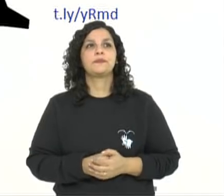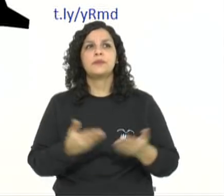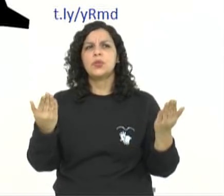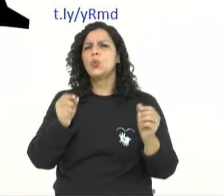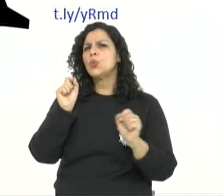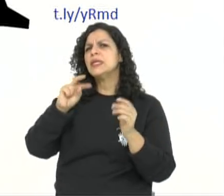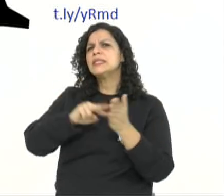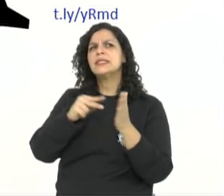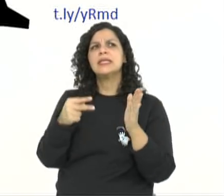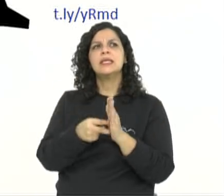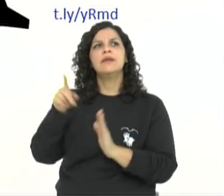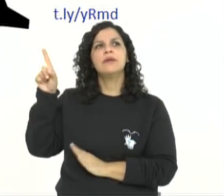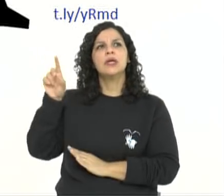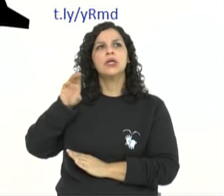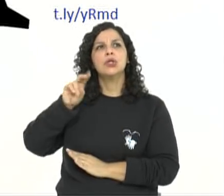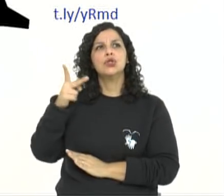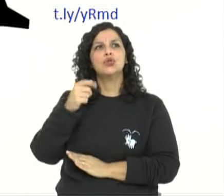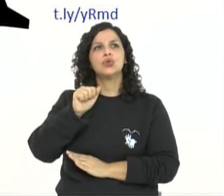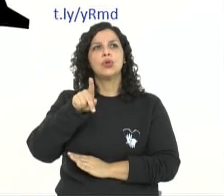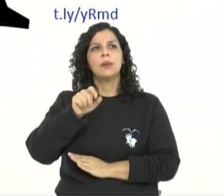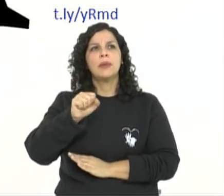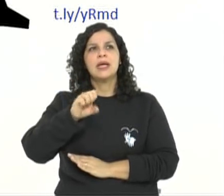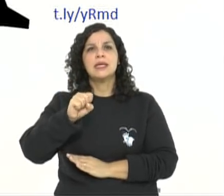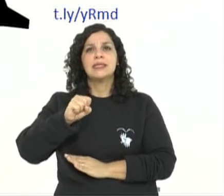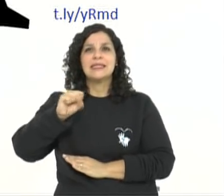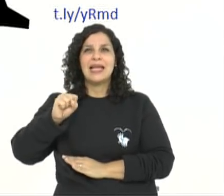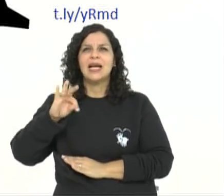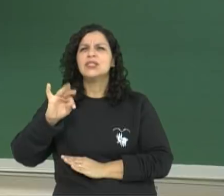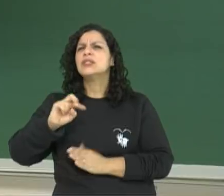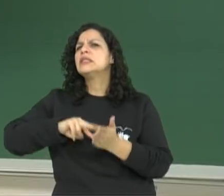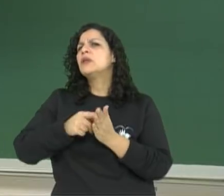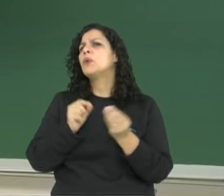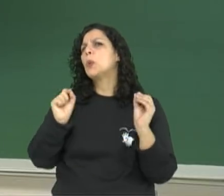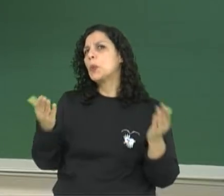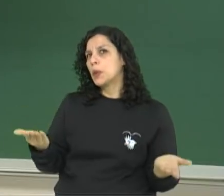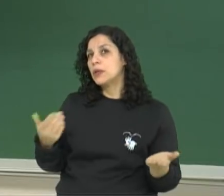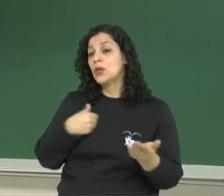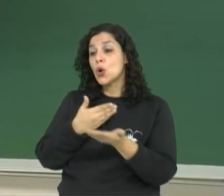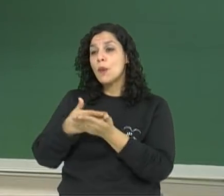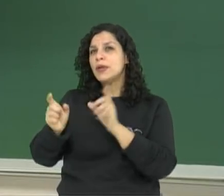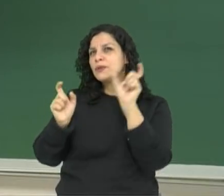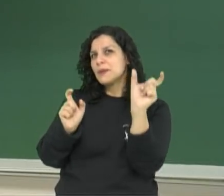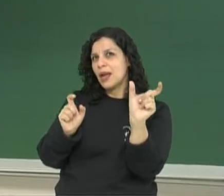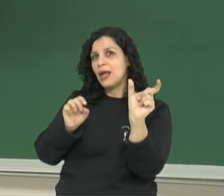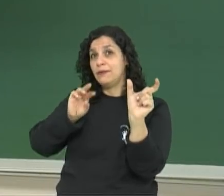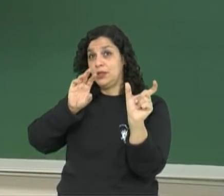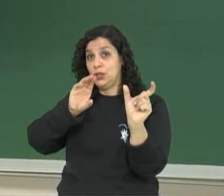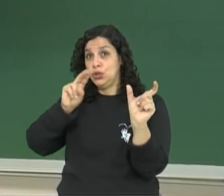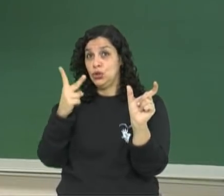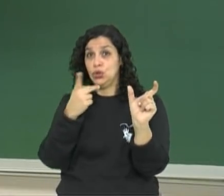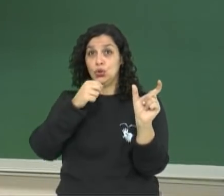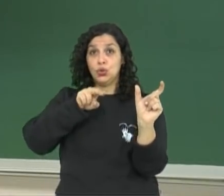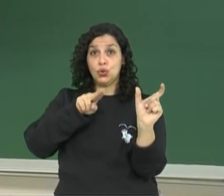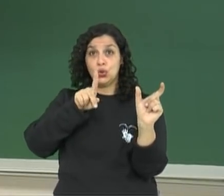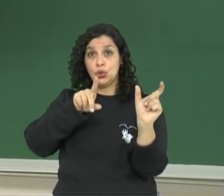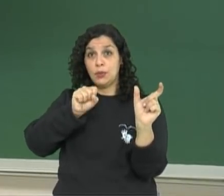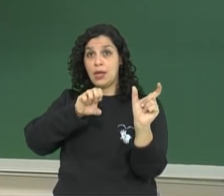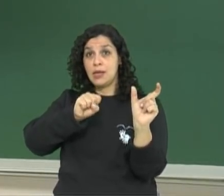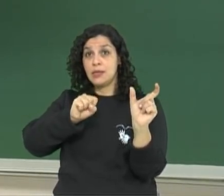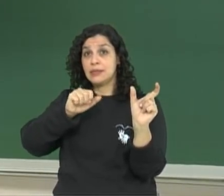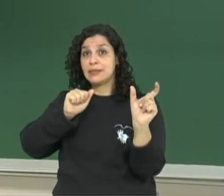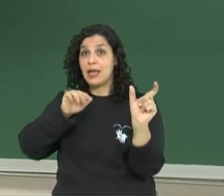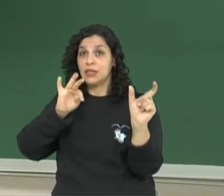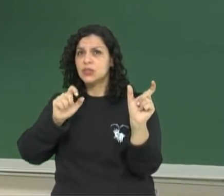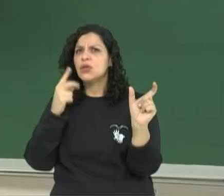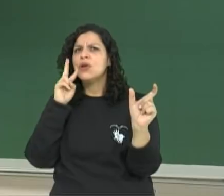que era o chupa-sarte? A gente viu lá no comecinho esse termo, né? O que significa? O que era